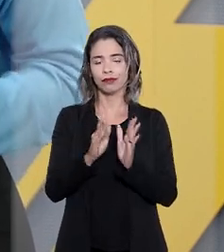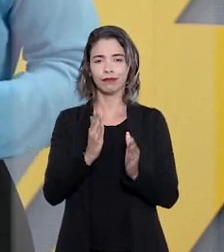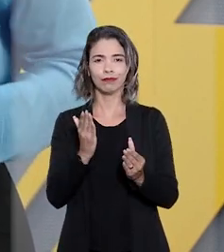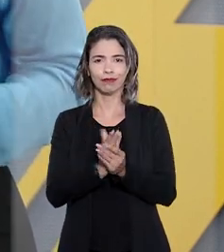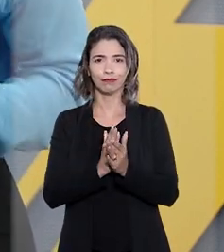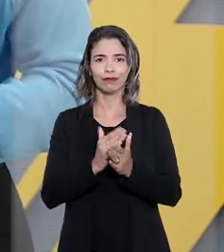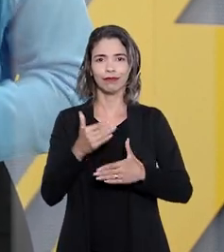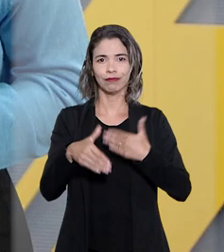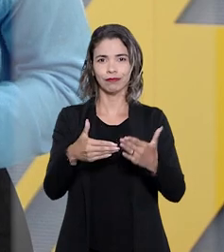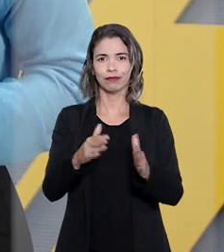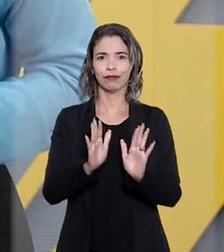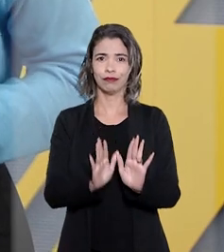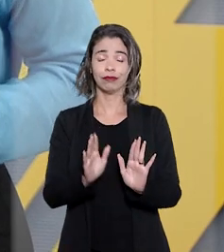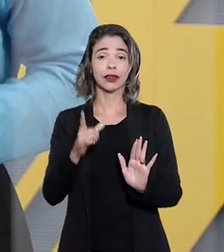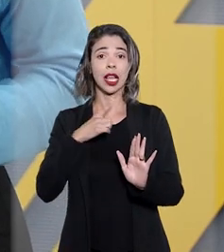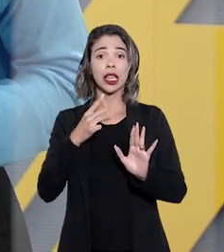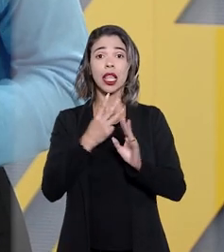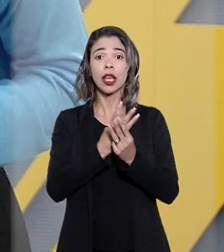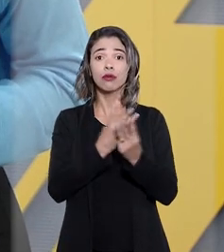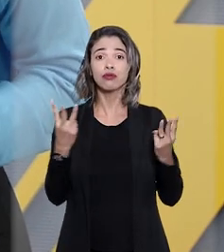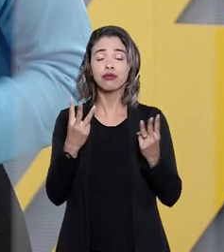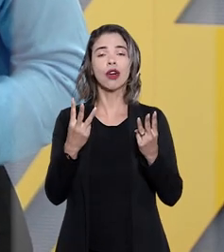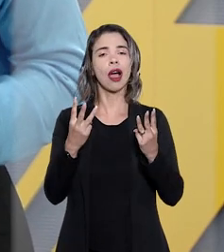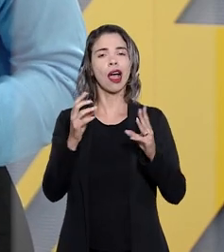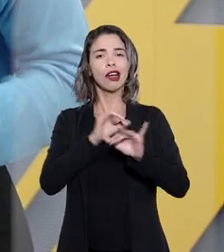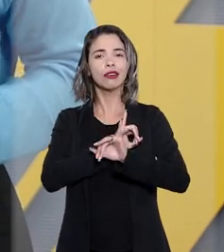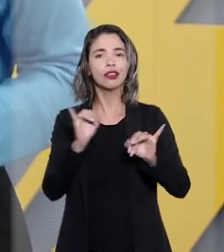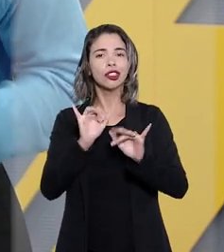Você confere outras notícias no site do STJ